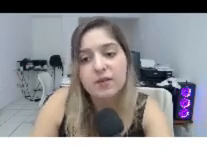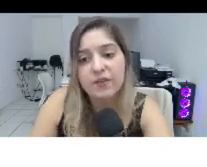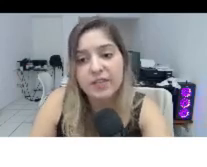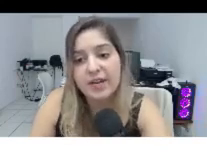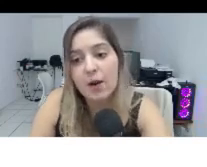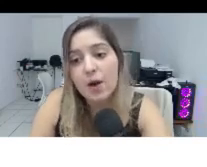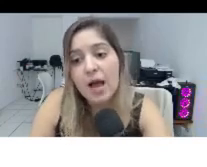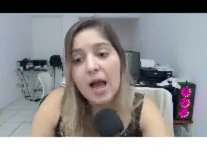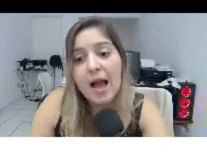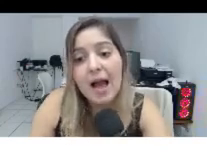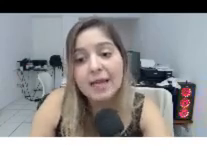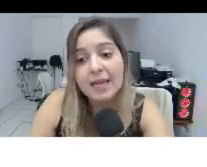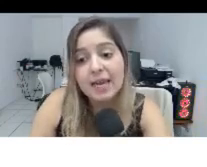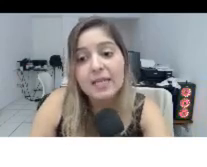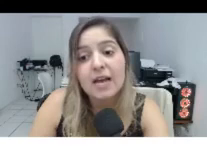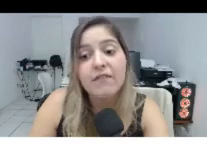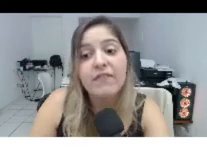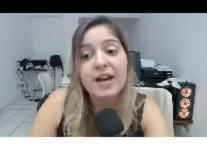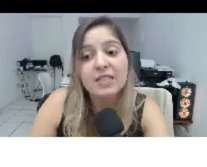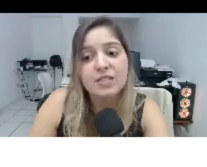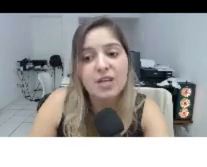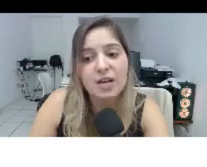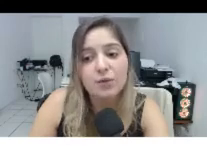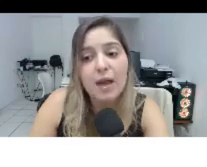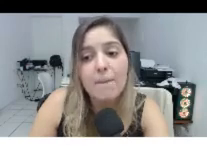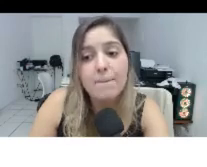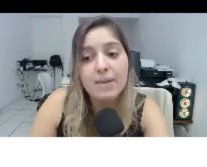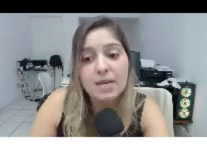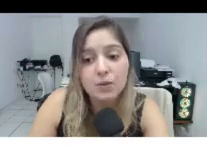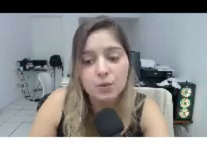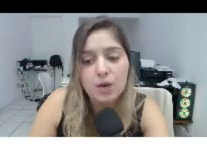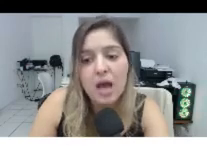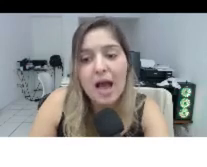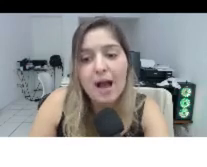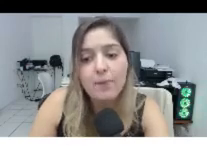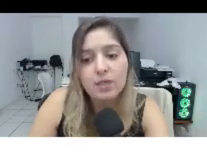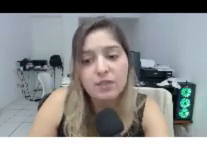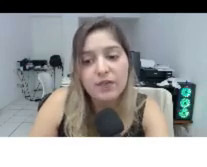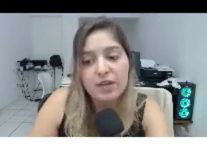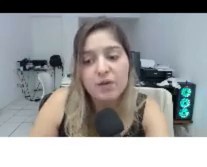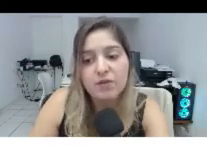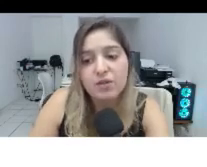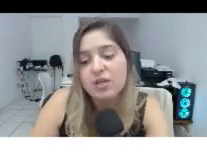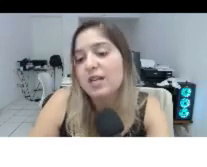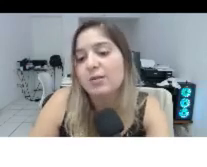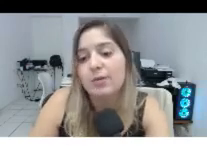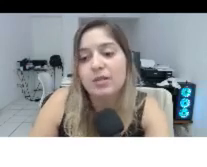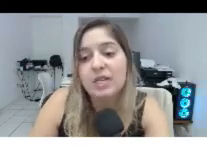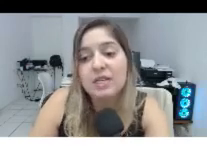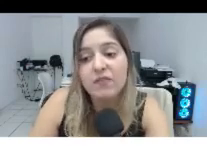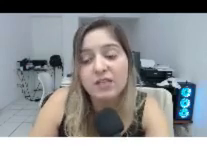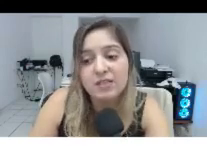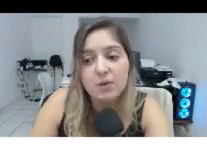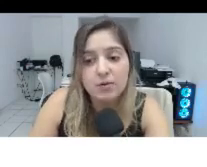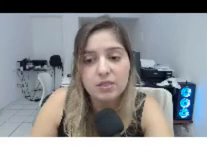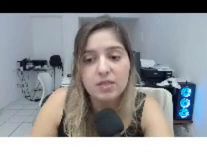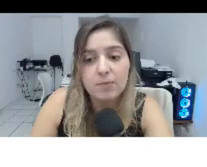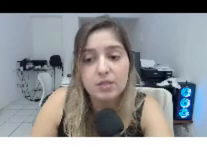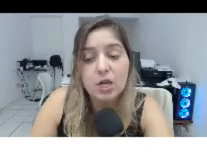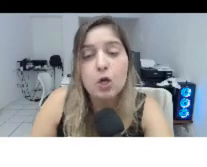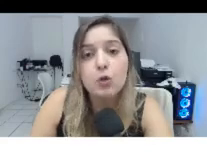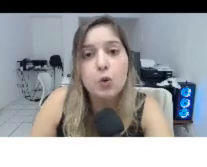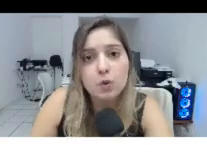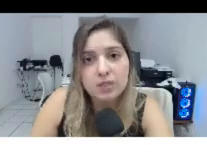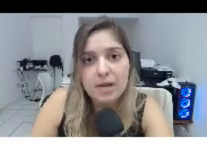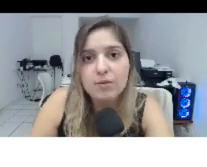da Polícia Federal. Hacker da Vaza Jato é preso. A Polícia Federal investiga a suposta invasão aos